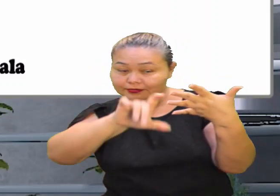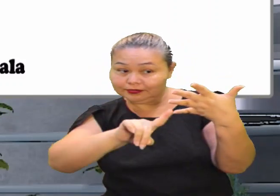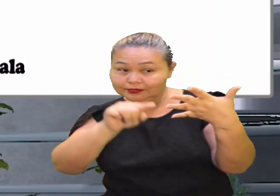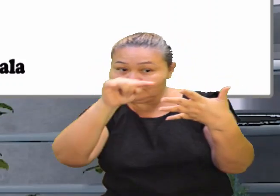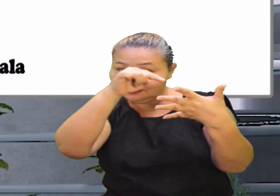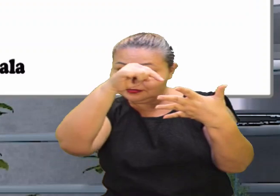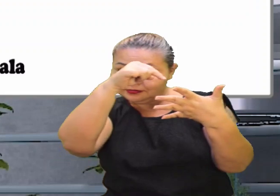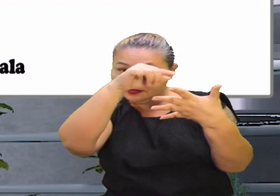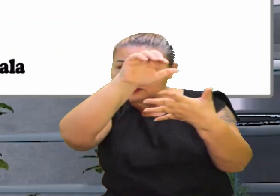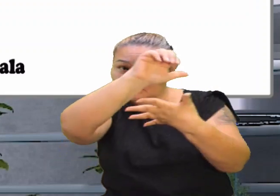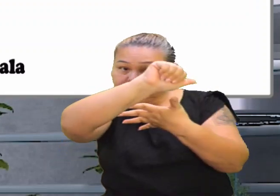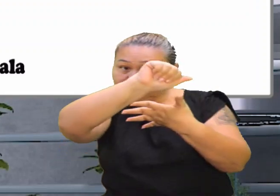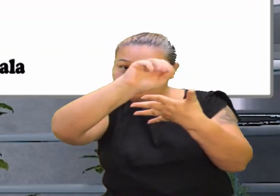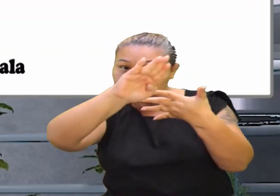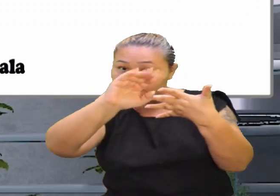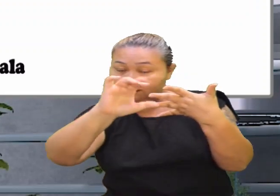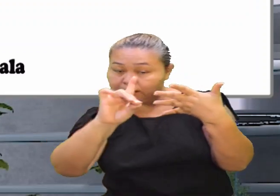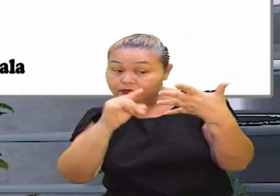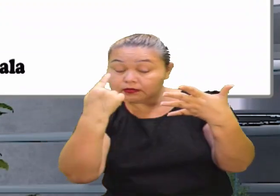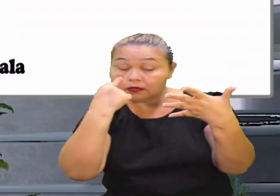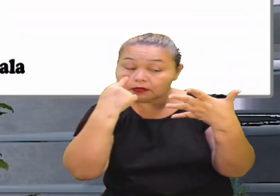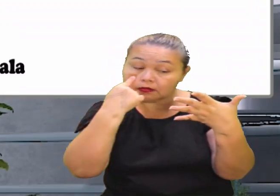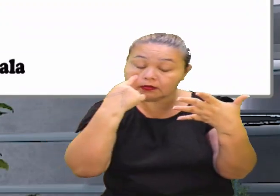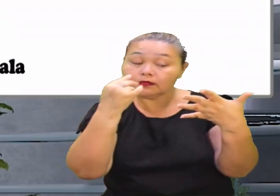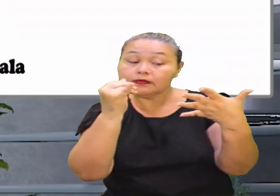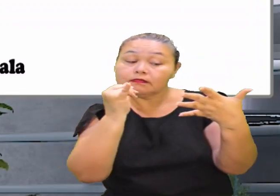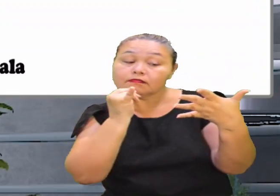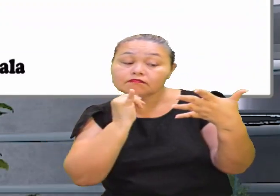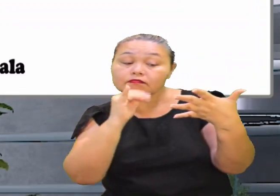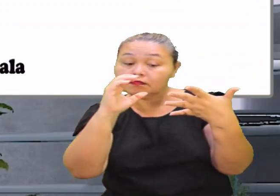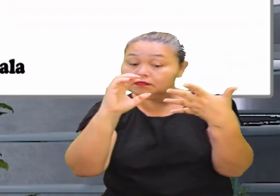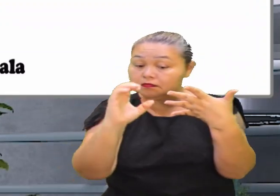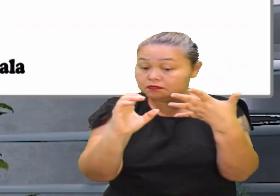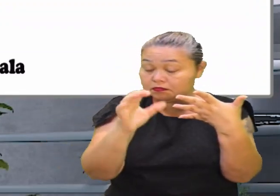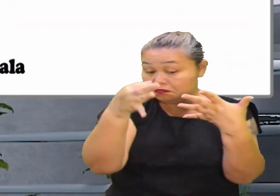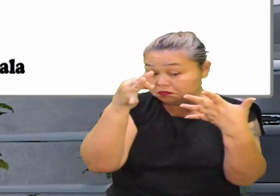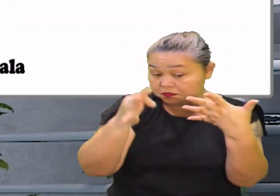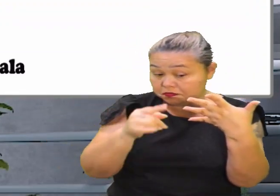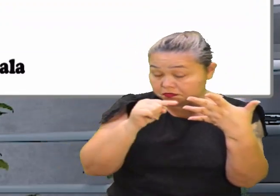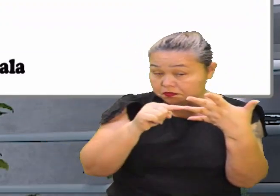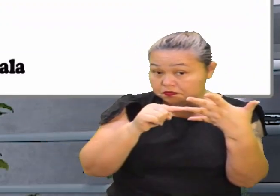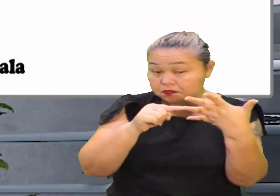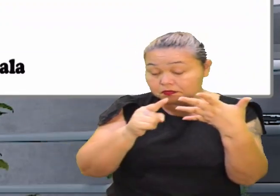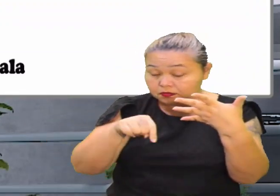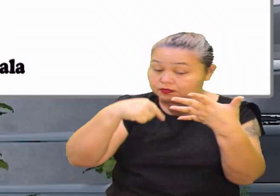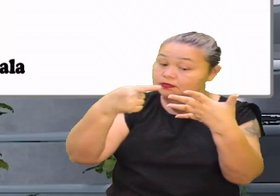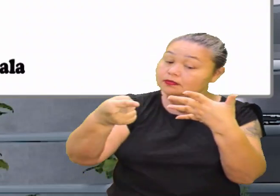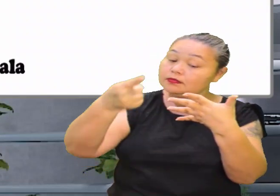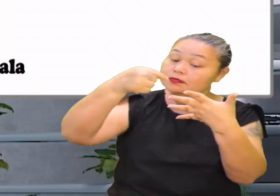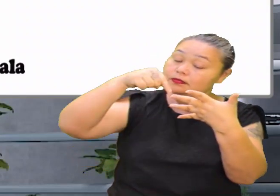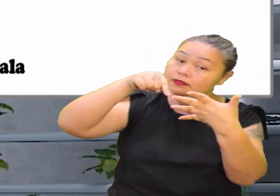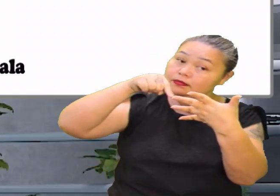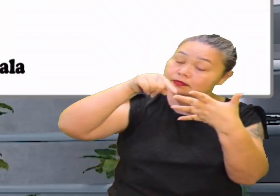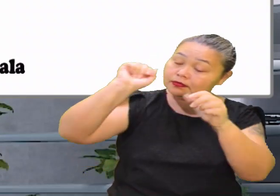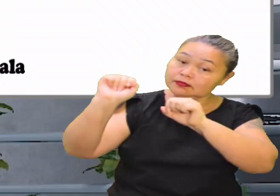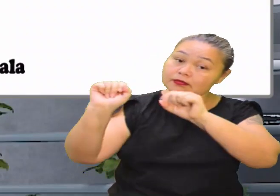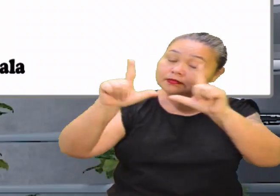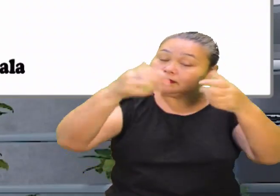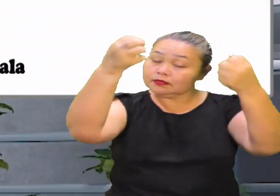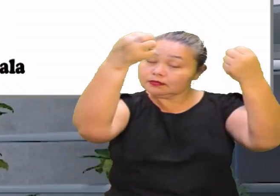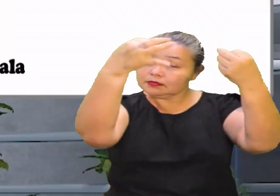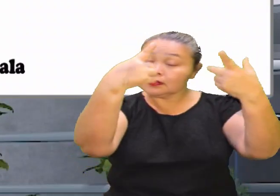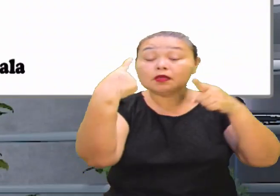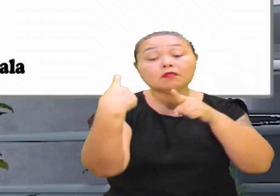Exemplo, heterozigoto, herança dominante, herança recessiva, autossômicos. Então, essas palavras